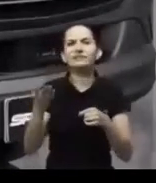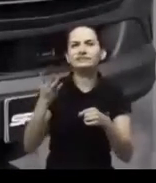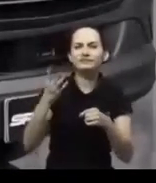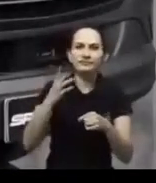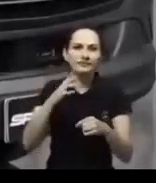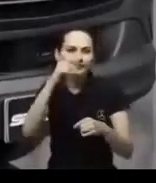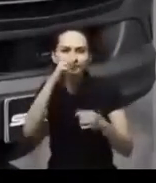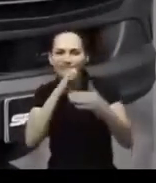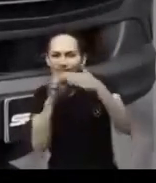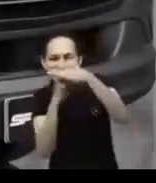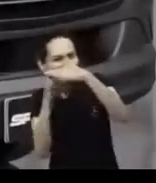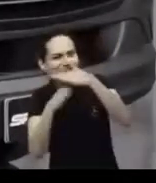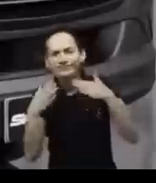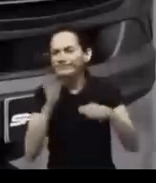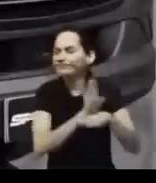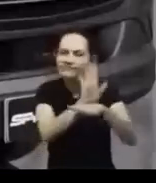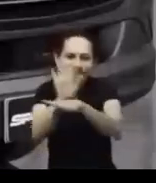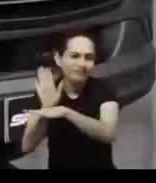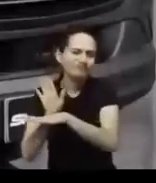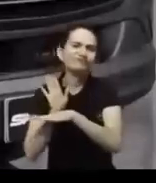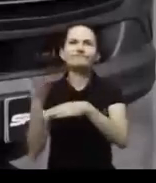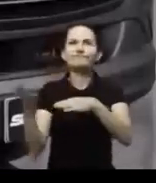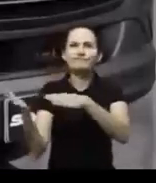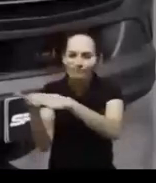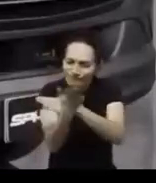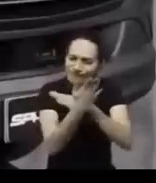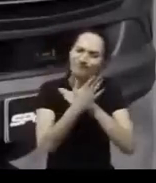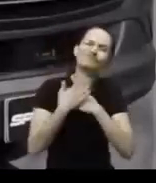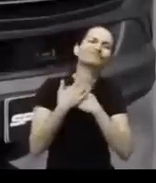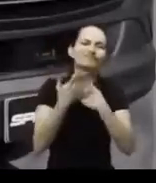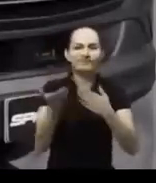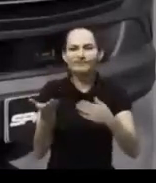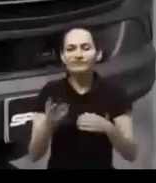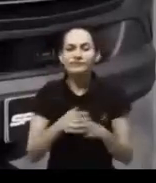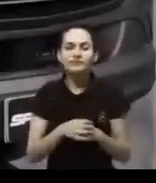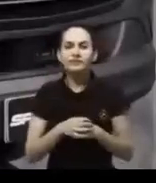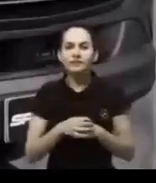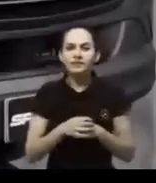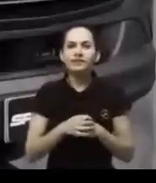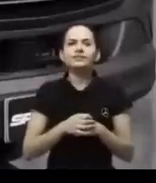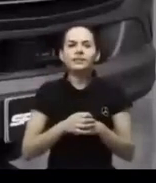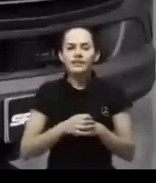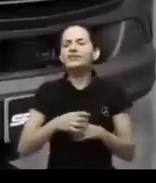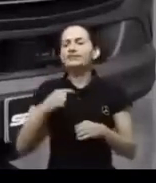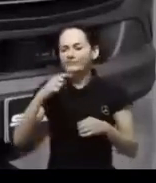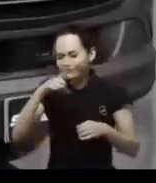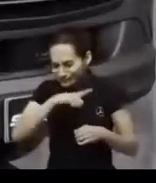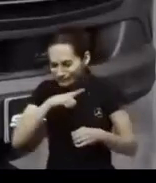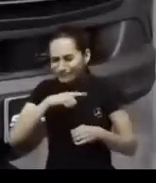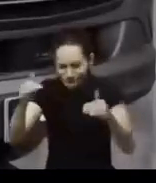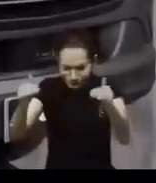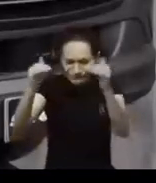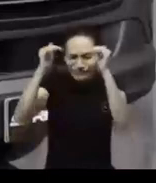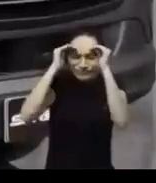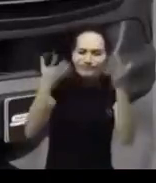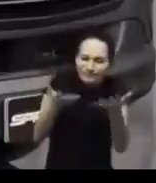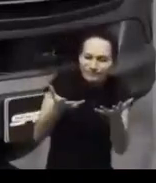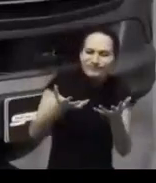tempo. A empresa tentou fazer por mim coisas que talvez ela nem pudesse, mas eu fui muito respeitada, eu fui